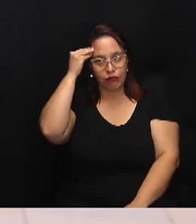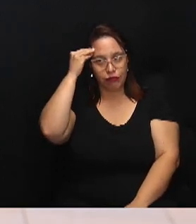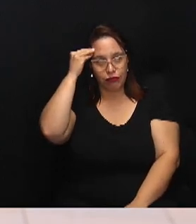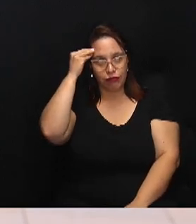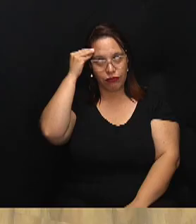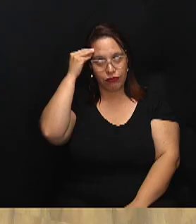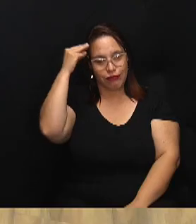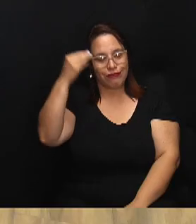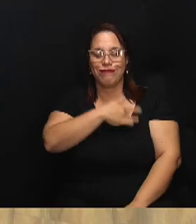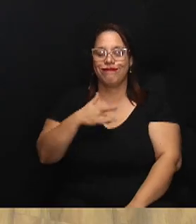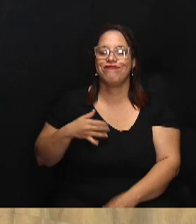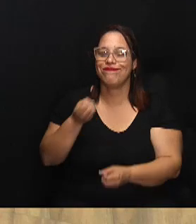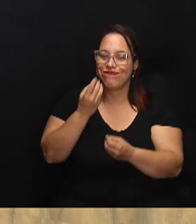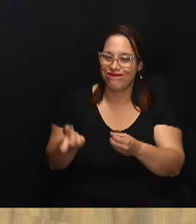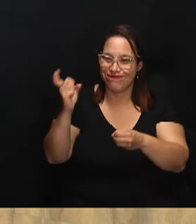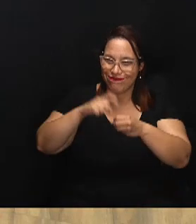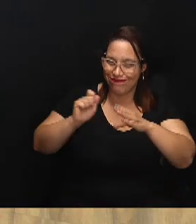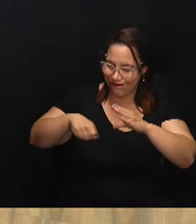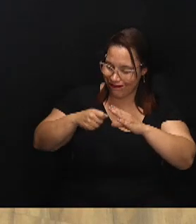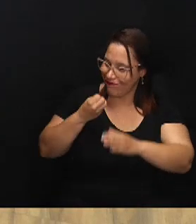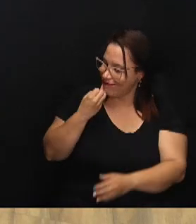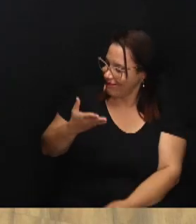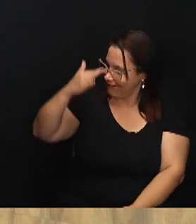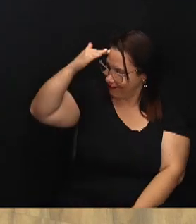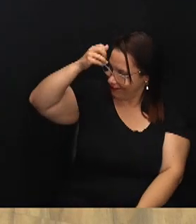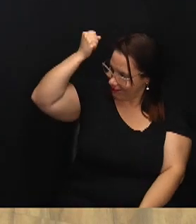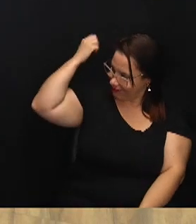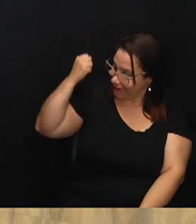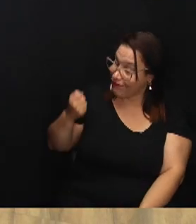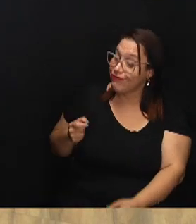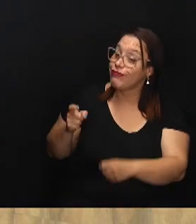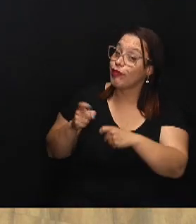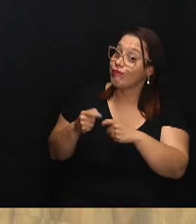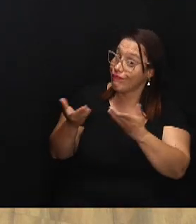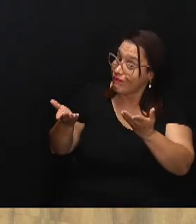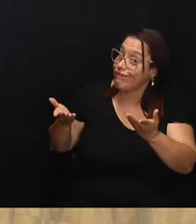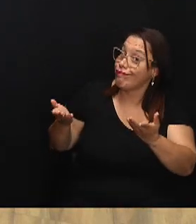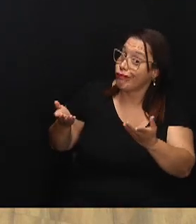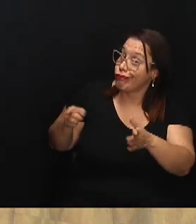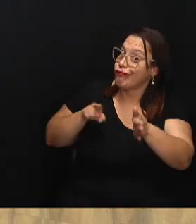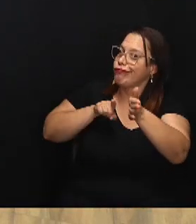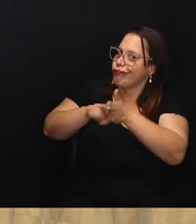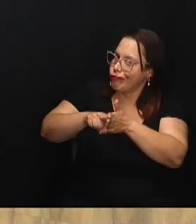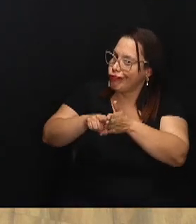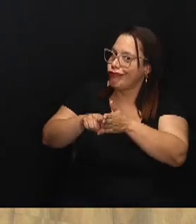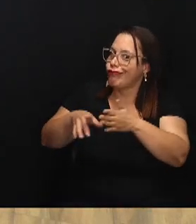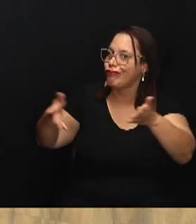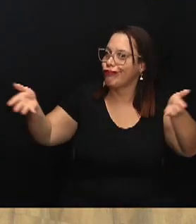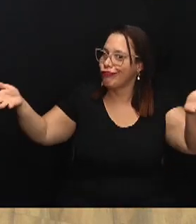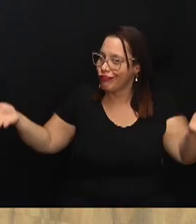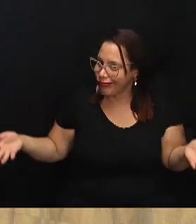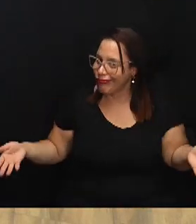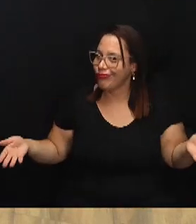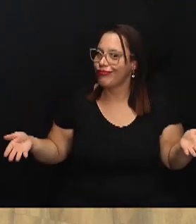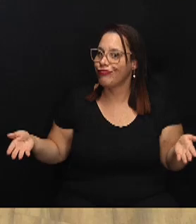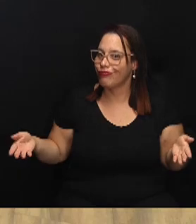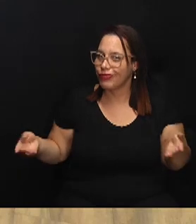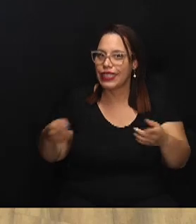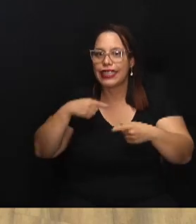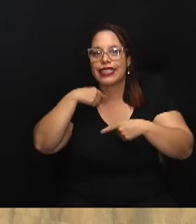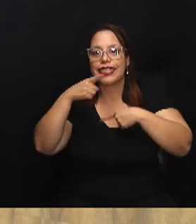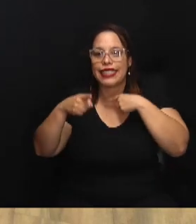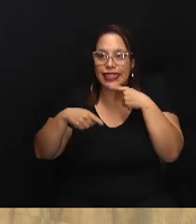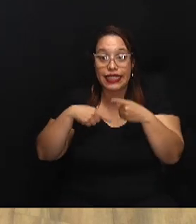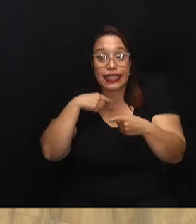você. Obrigada, Rúbia. Doutor, ficou aí já uma pergunta no ar e vários questionamentos em